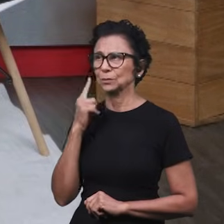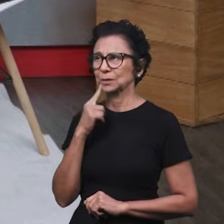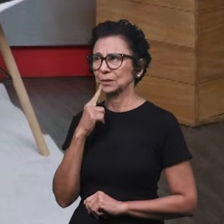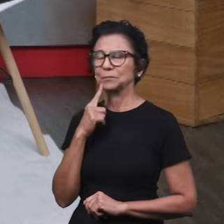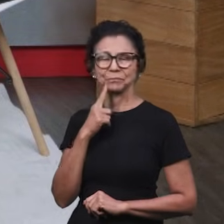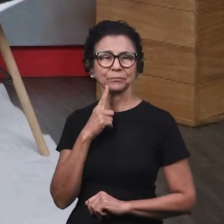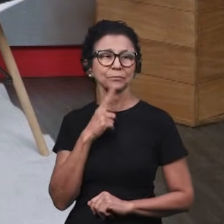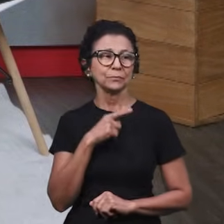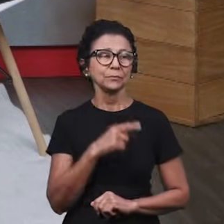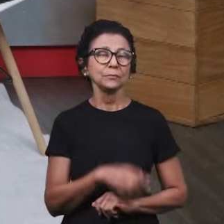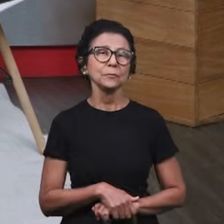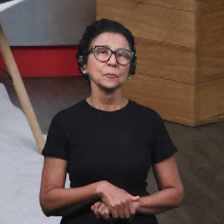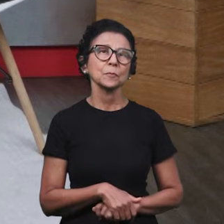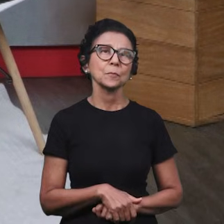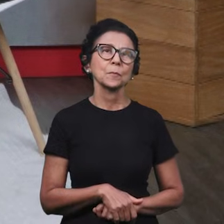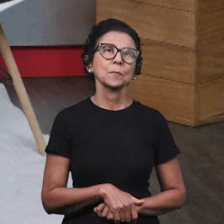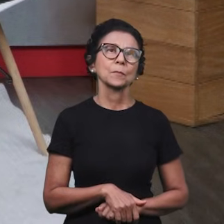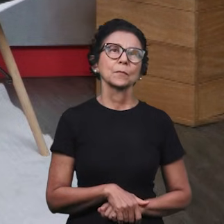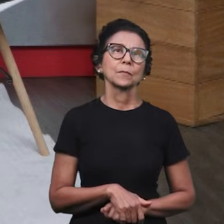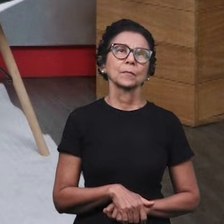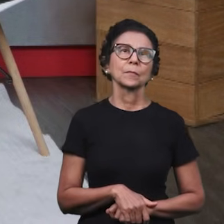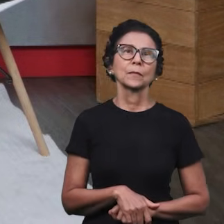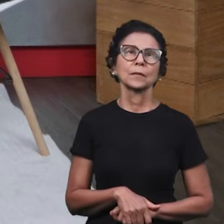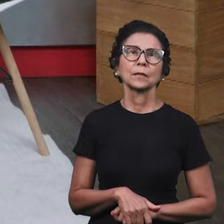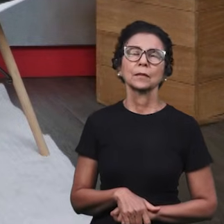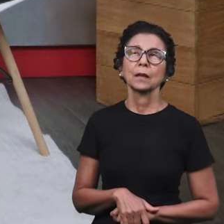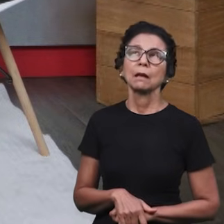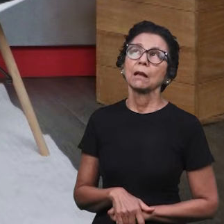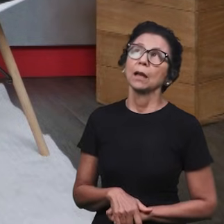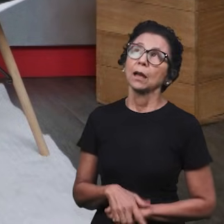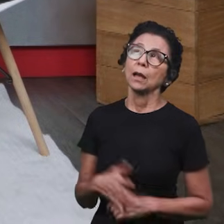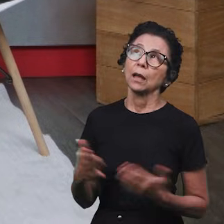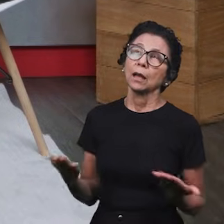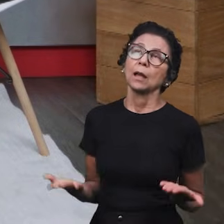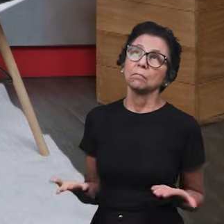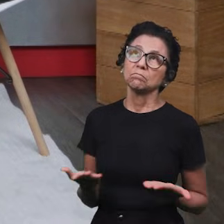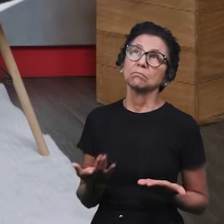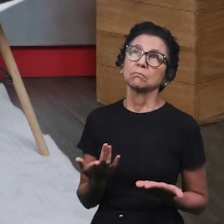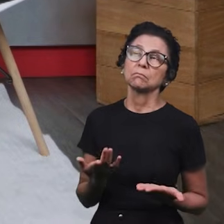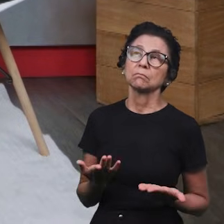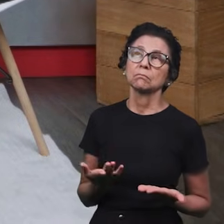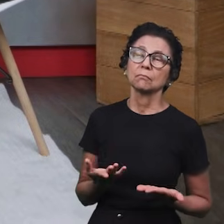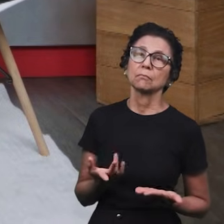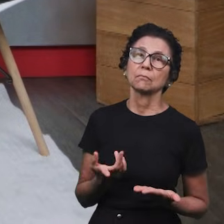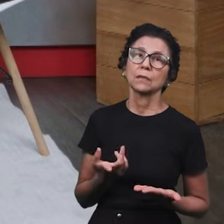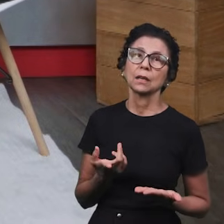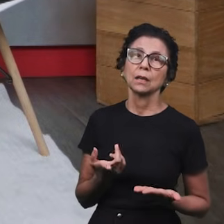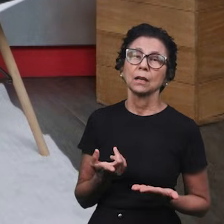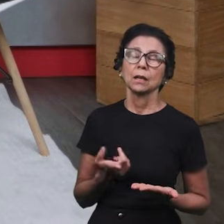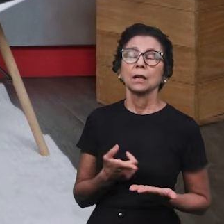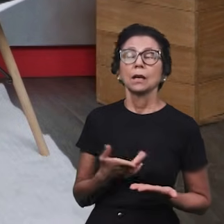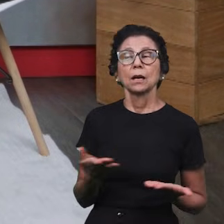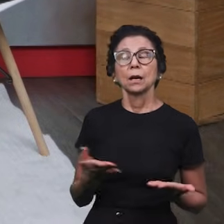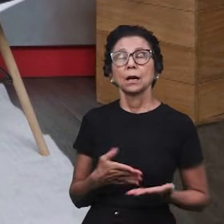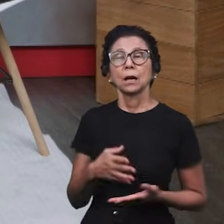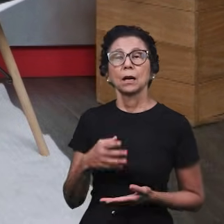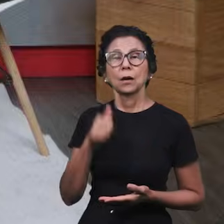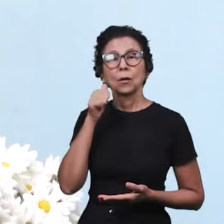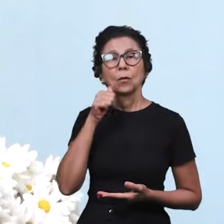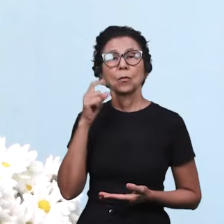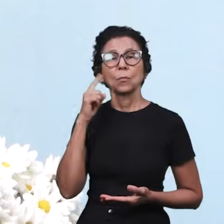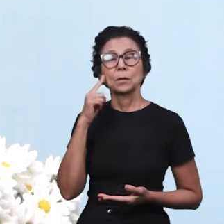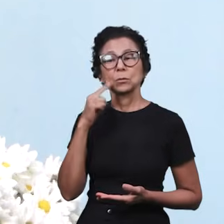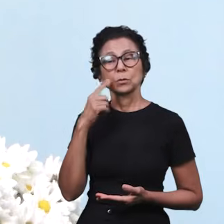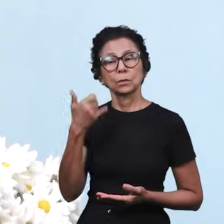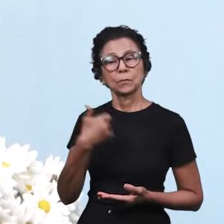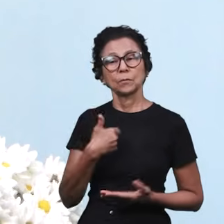eu preciso voltar. Hoje mesmo, eu vi de uma surda, ela falando assim, Amable, como os